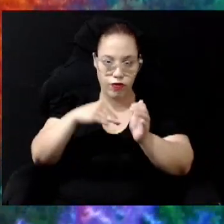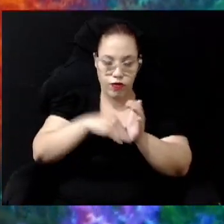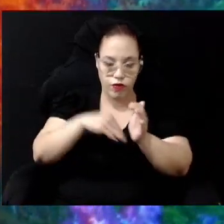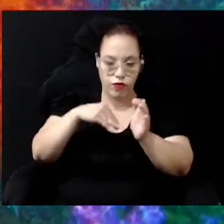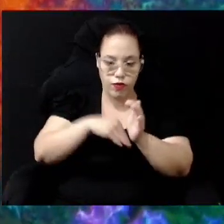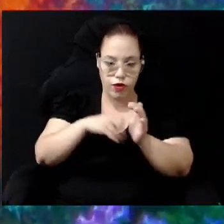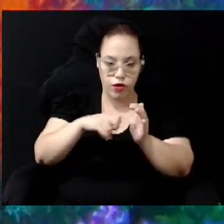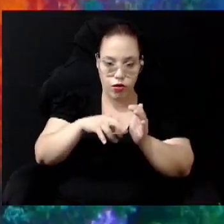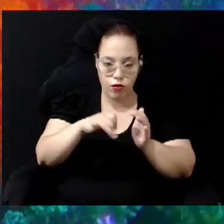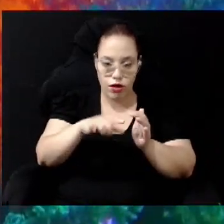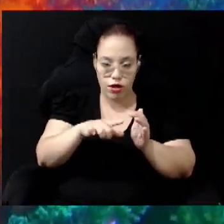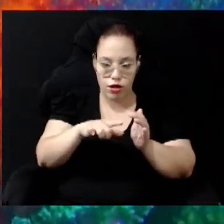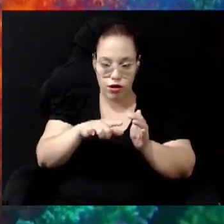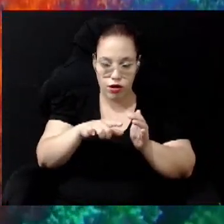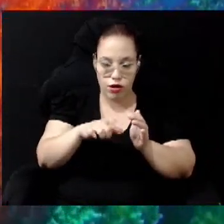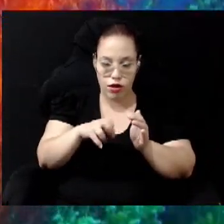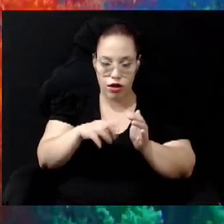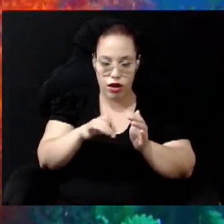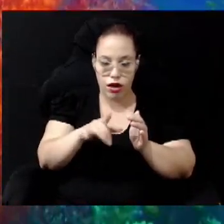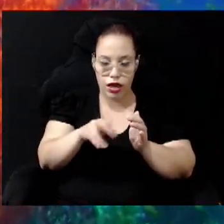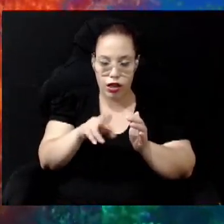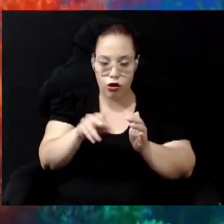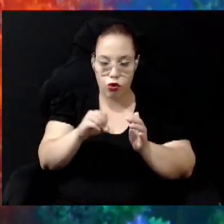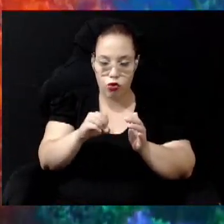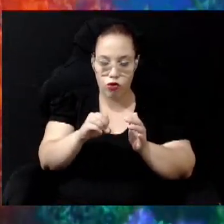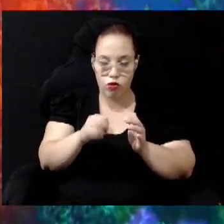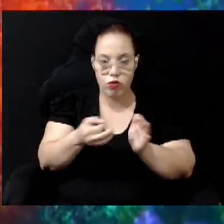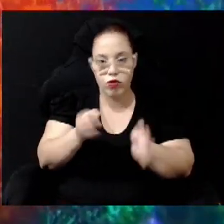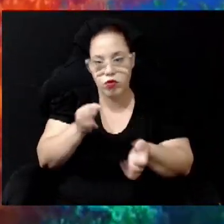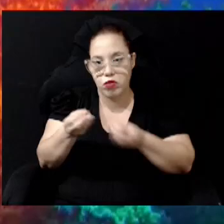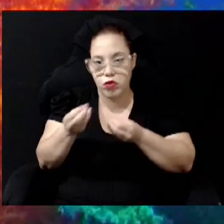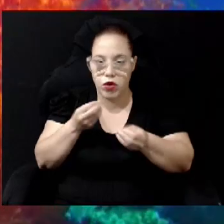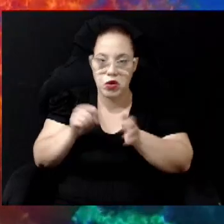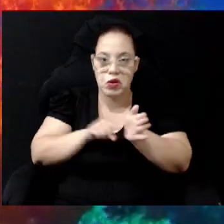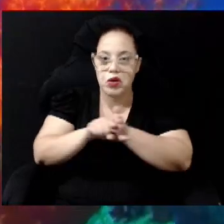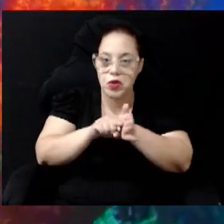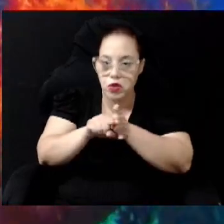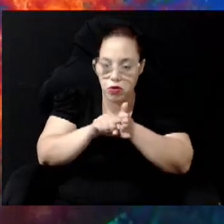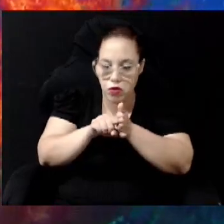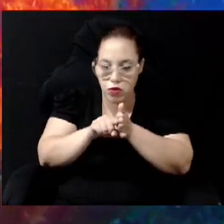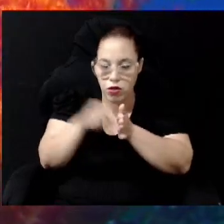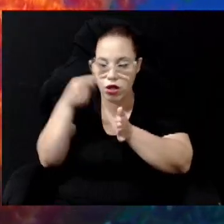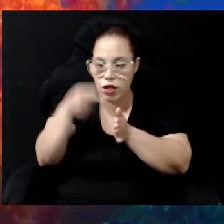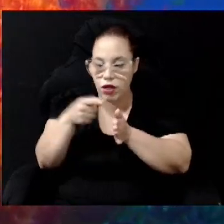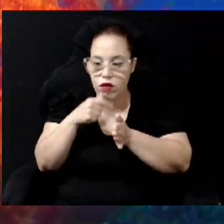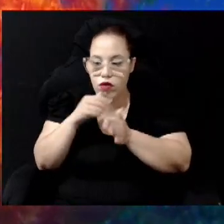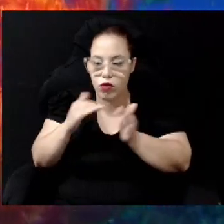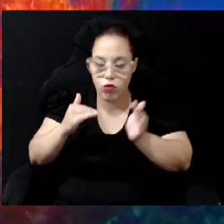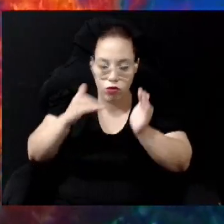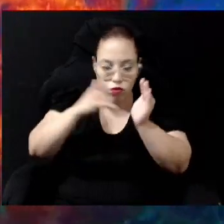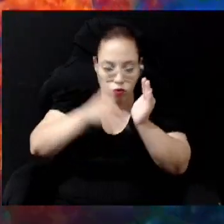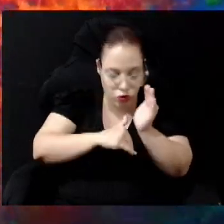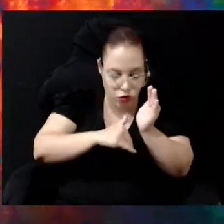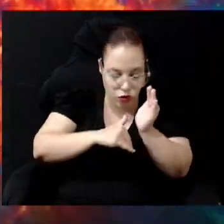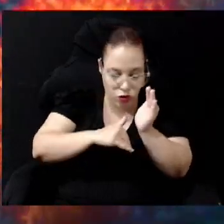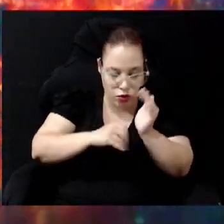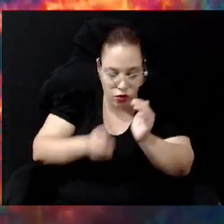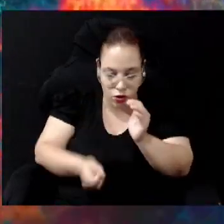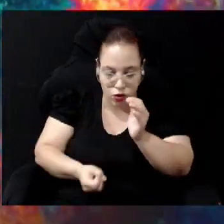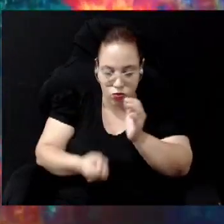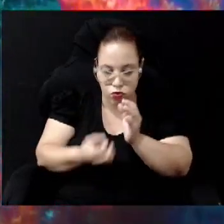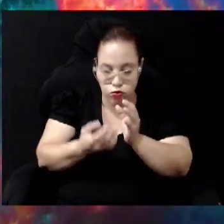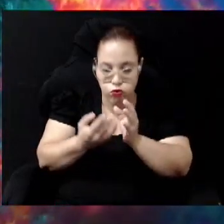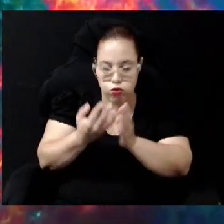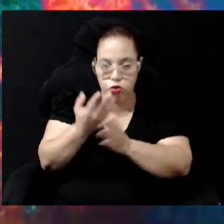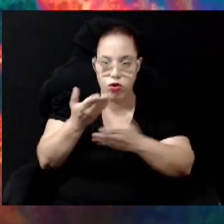minerais cristalizados. De acordo com os pesquisadores, essa água subterrânea pode ter emergido e contribuído